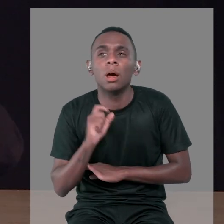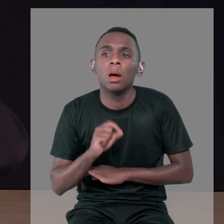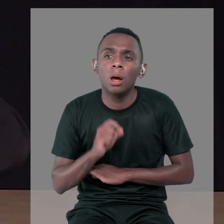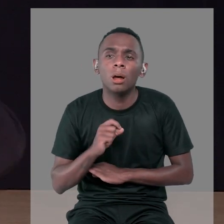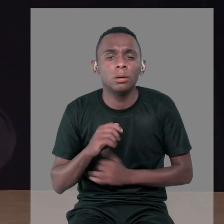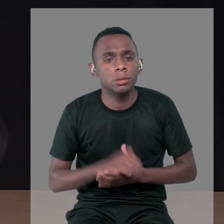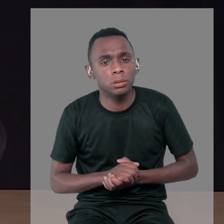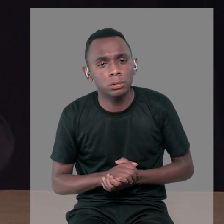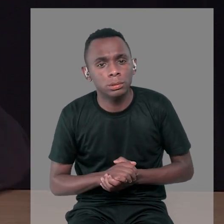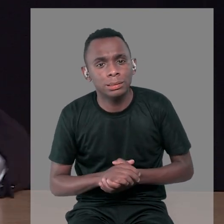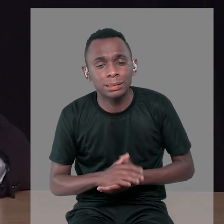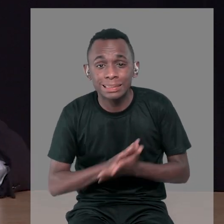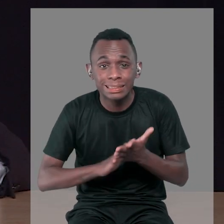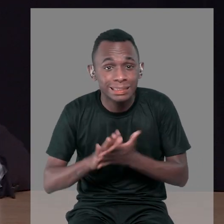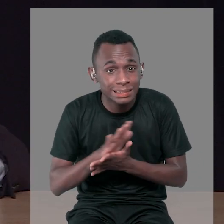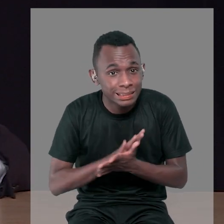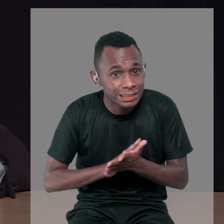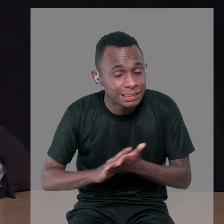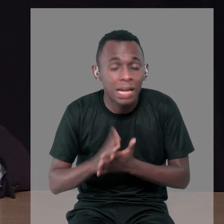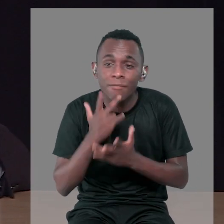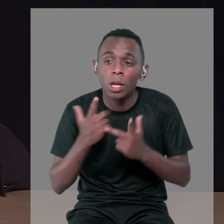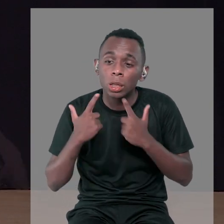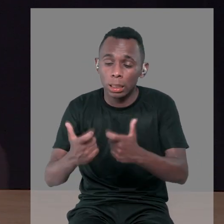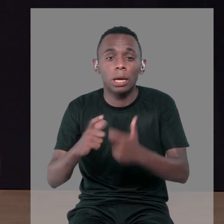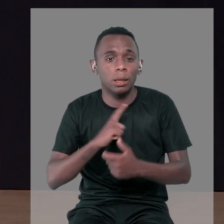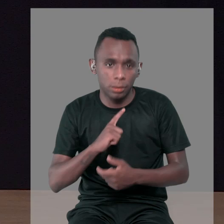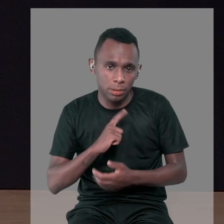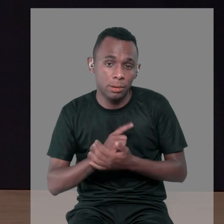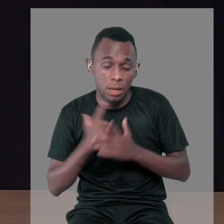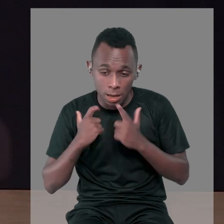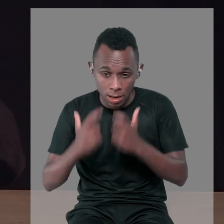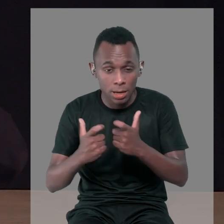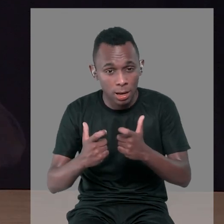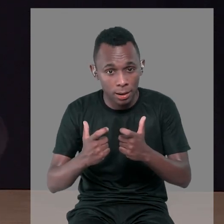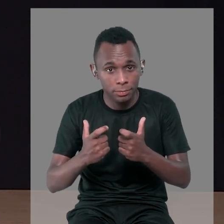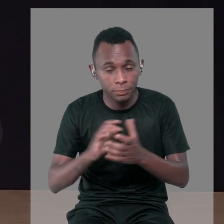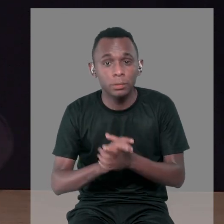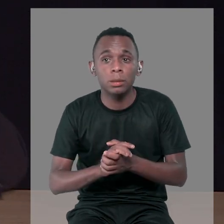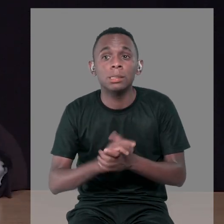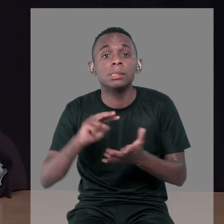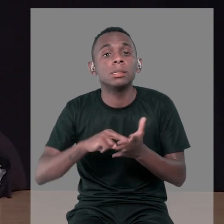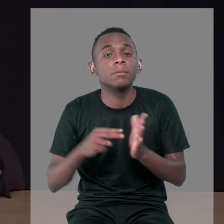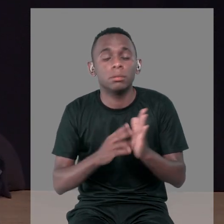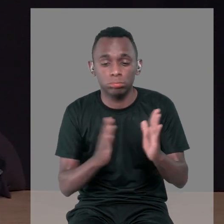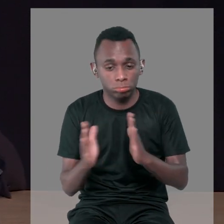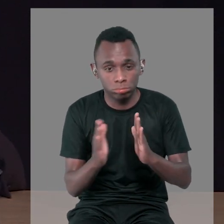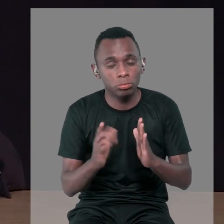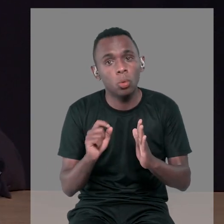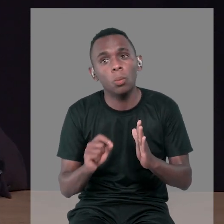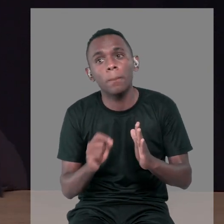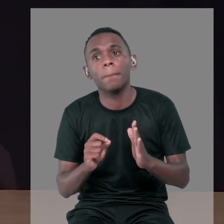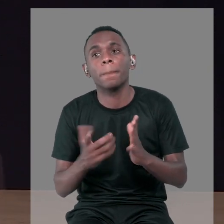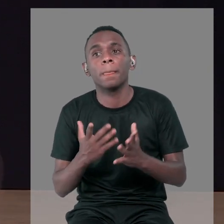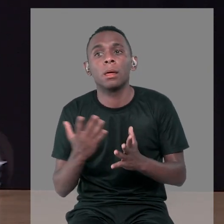nós não teremos guerra. A guerra, para Montesquieu, é parte, digamos assim, inerente, né,